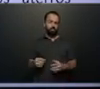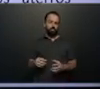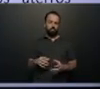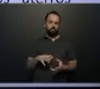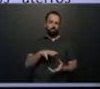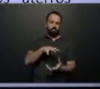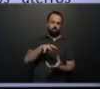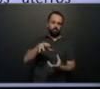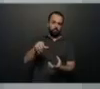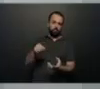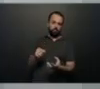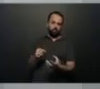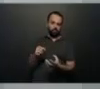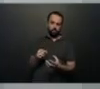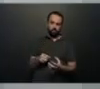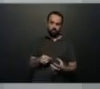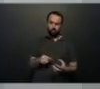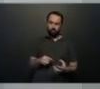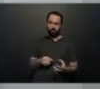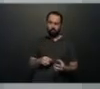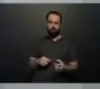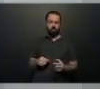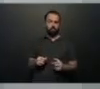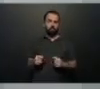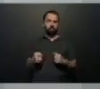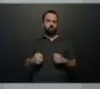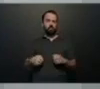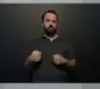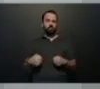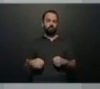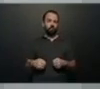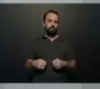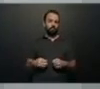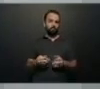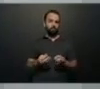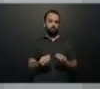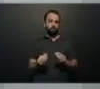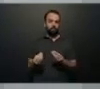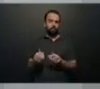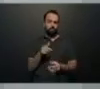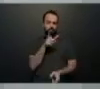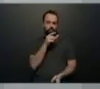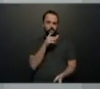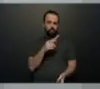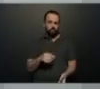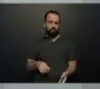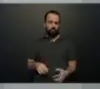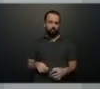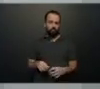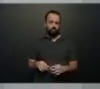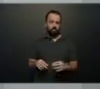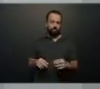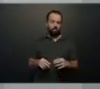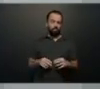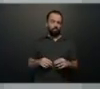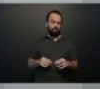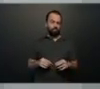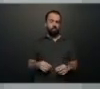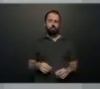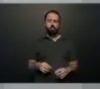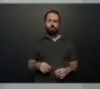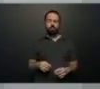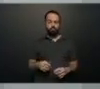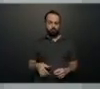envolve um alto consumo de água e de energia e ainda reduz a poluição ambiental.